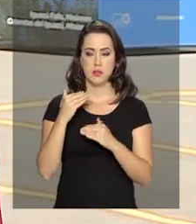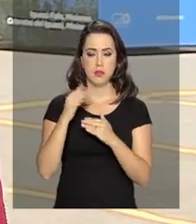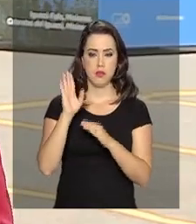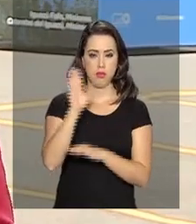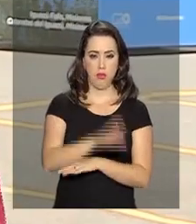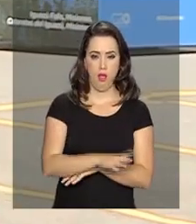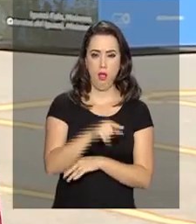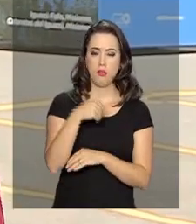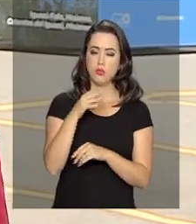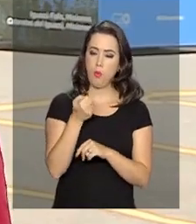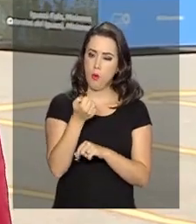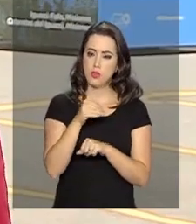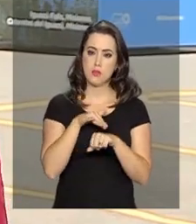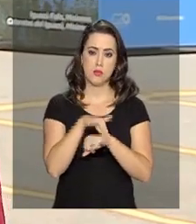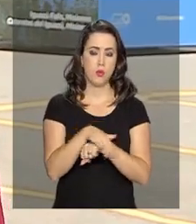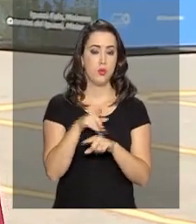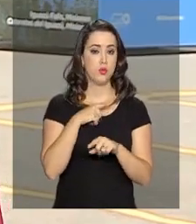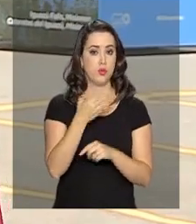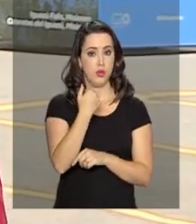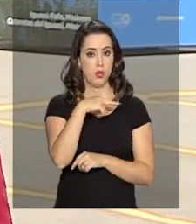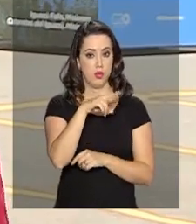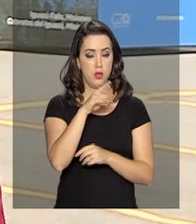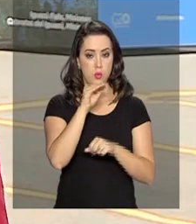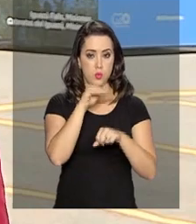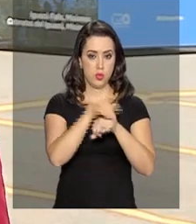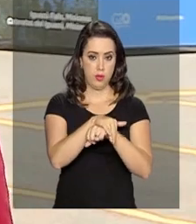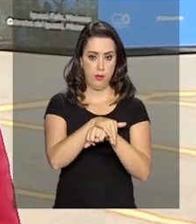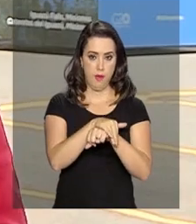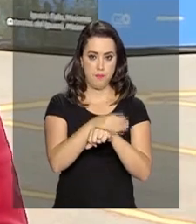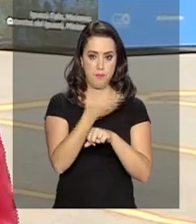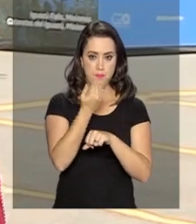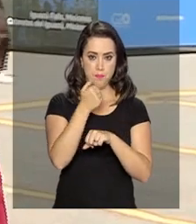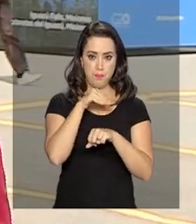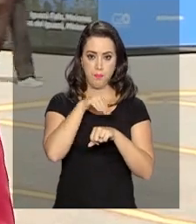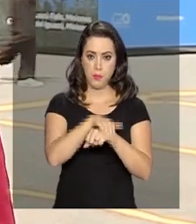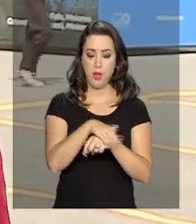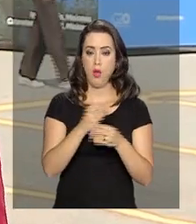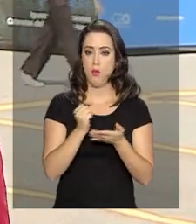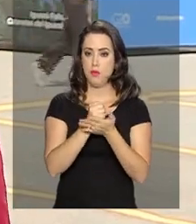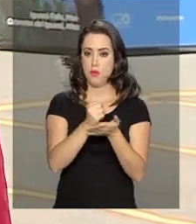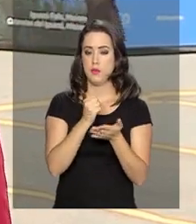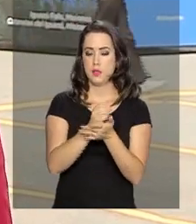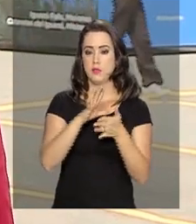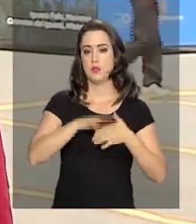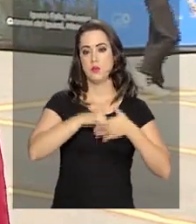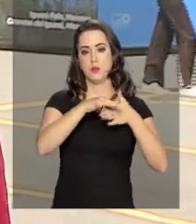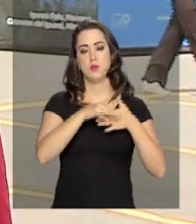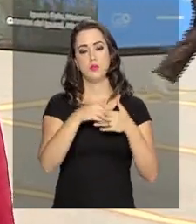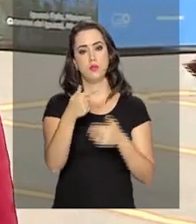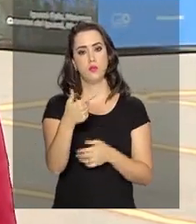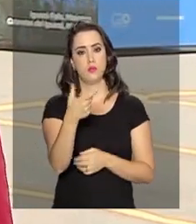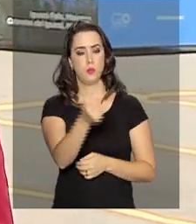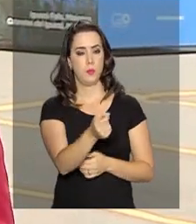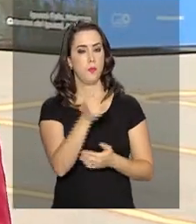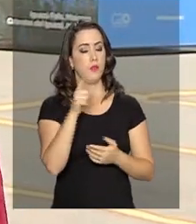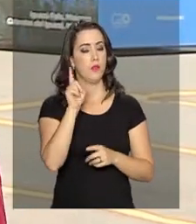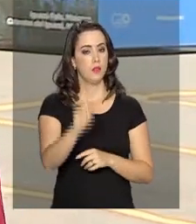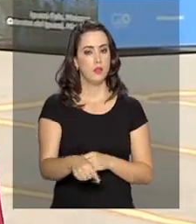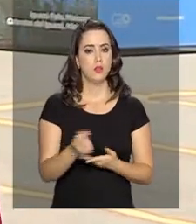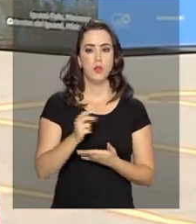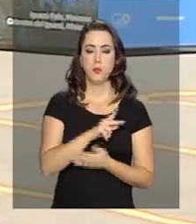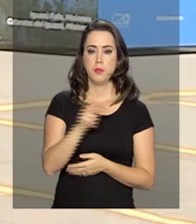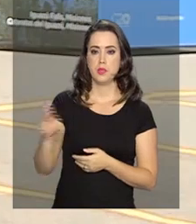noite, Temer vai comparecer a um jantar que será oferecido em homenagem aos líderes do G20, que será oferecido